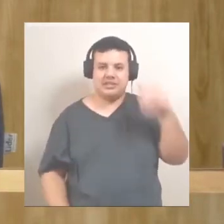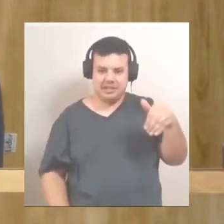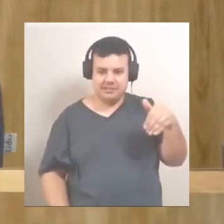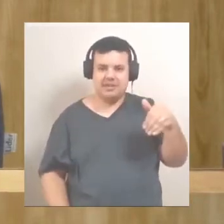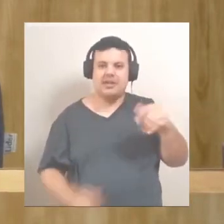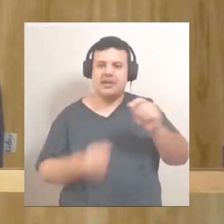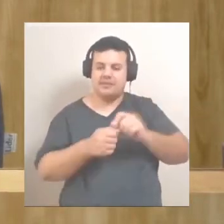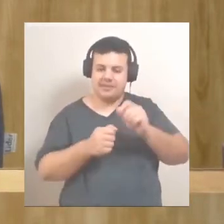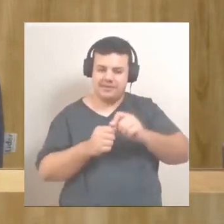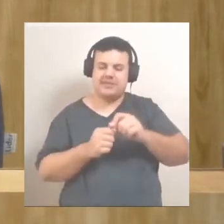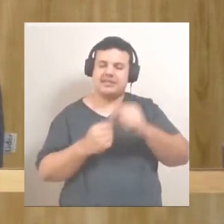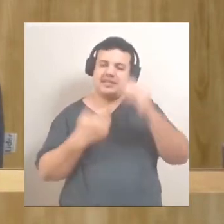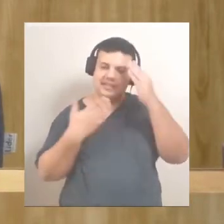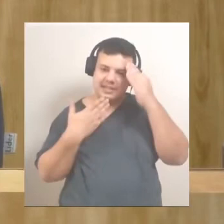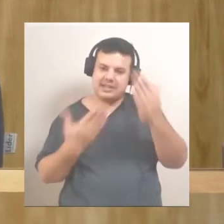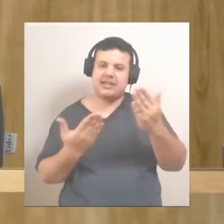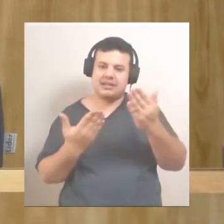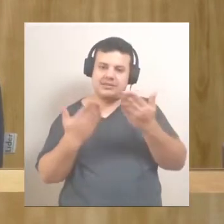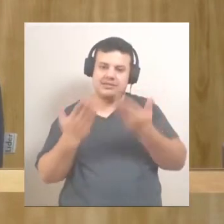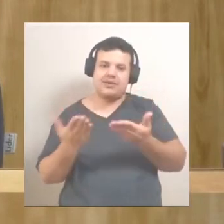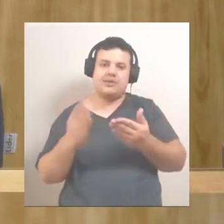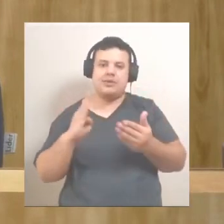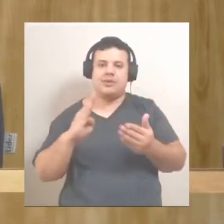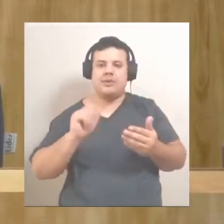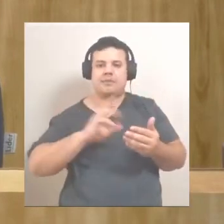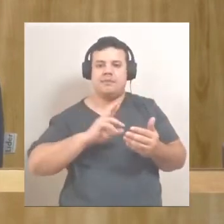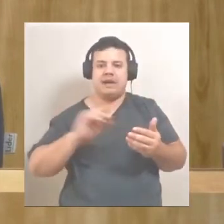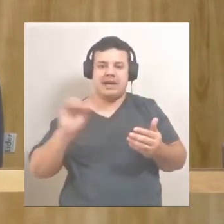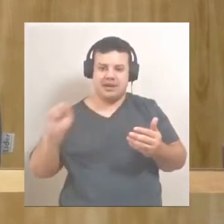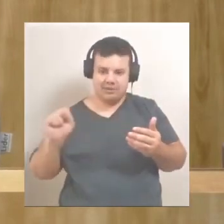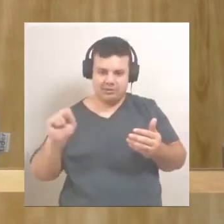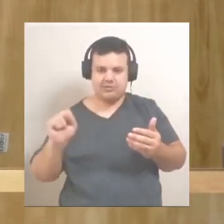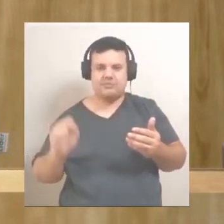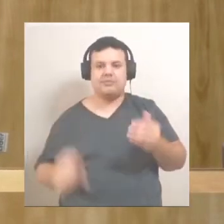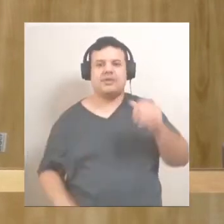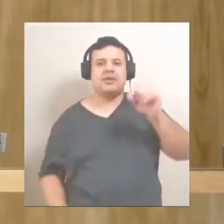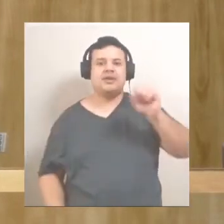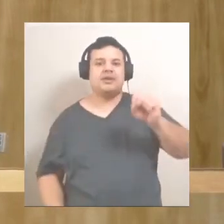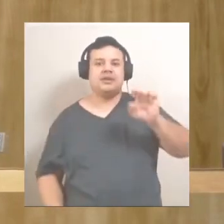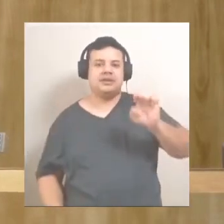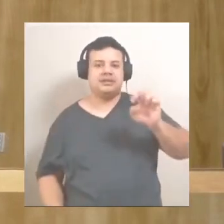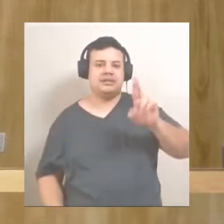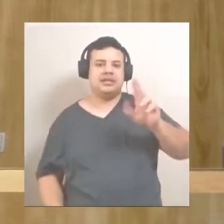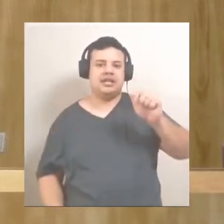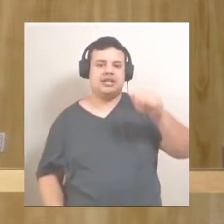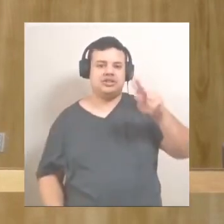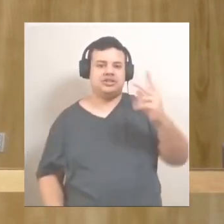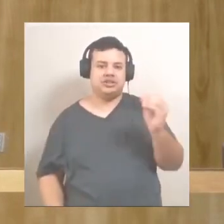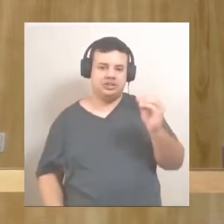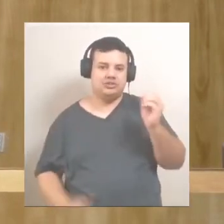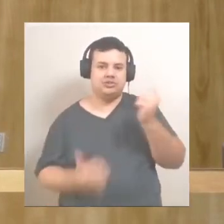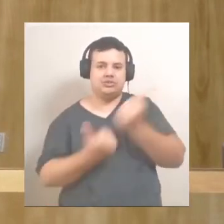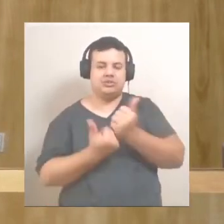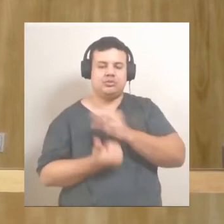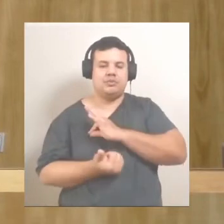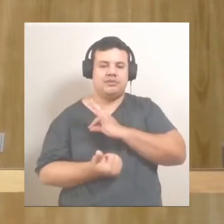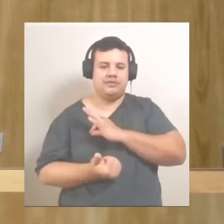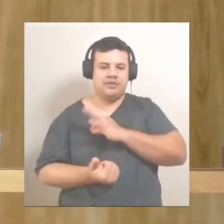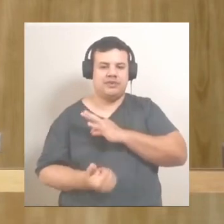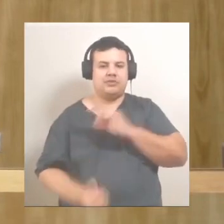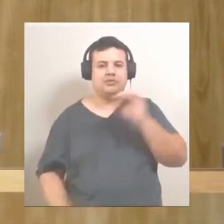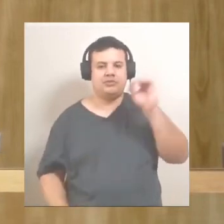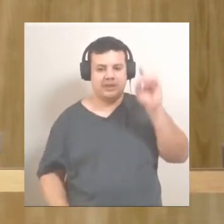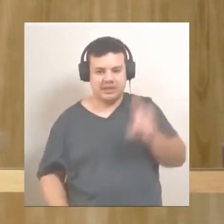fazer esse agrado ao inspetor Barros. Serginho Gonelli, subprefeito freguesia Brasilândia,